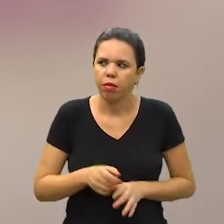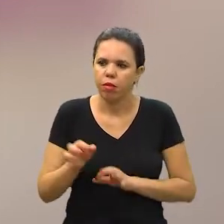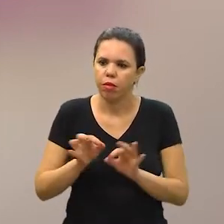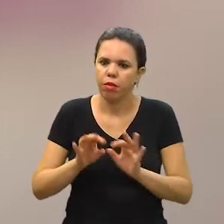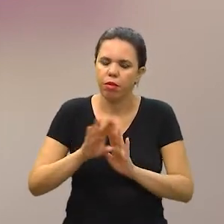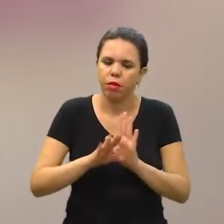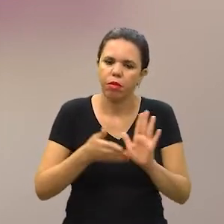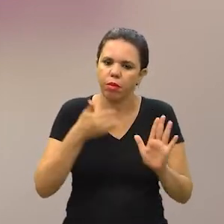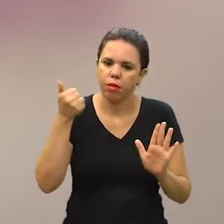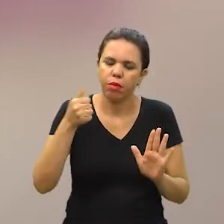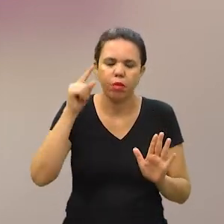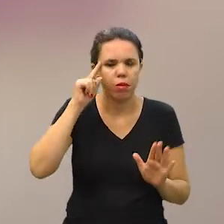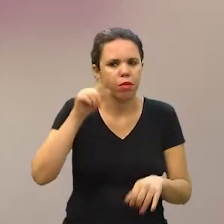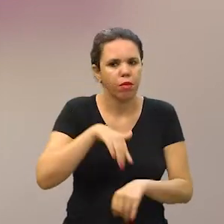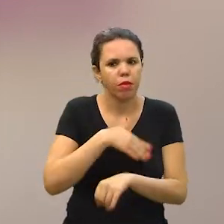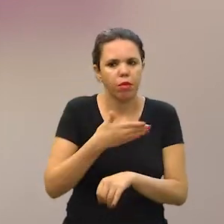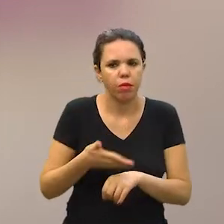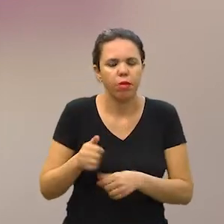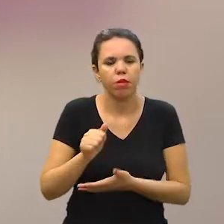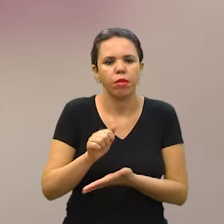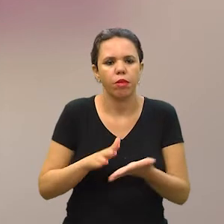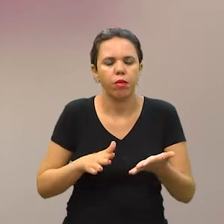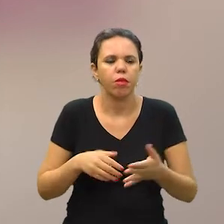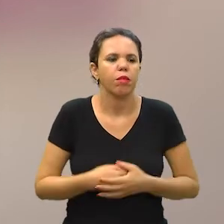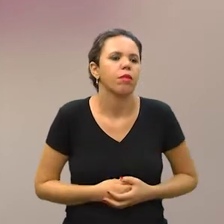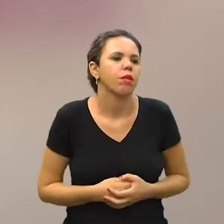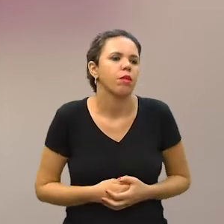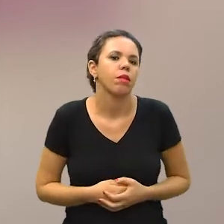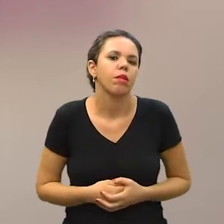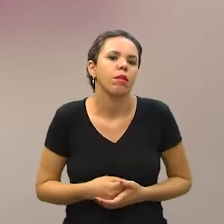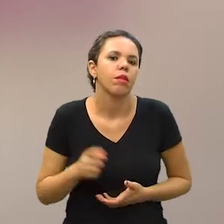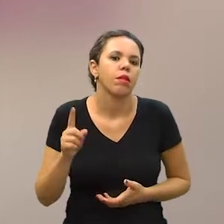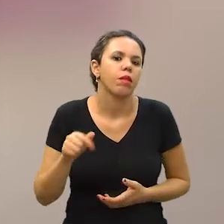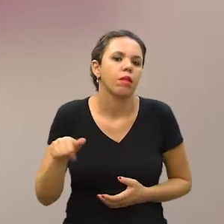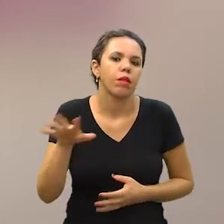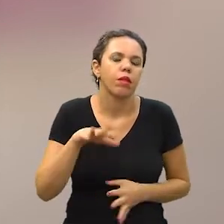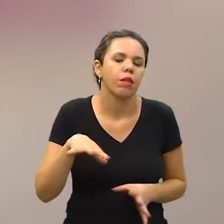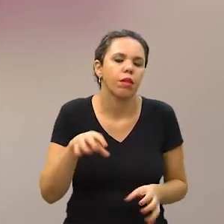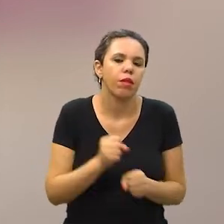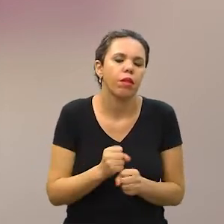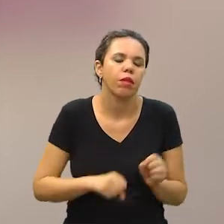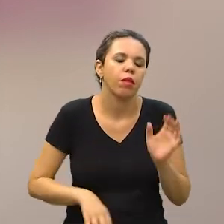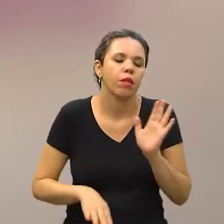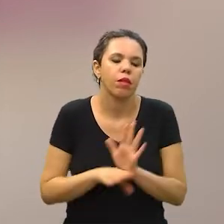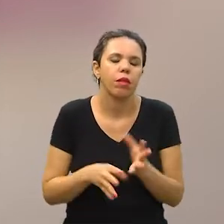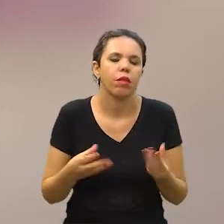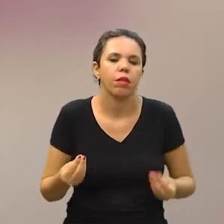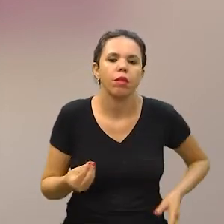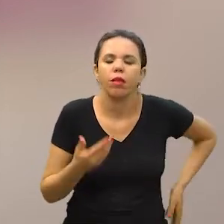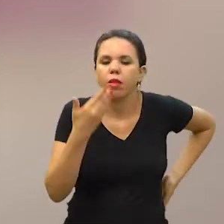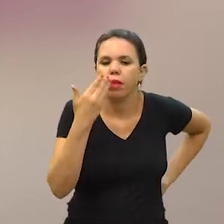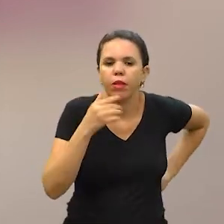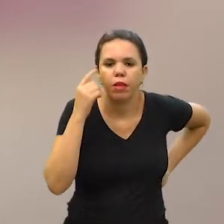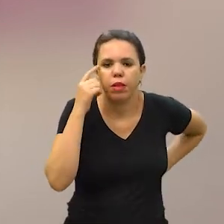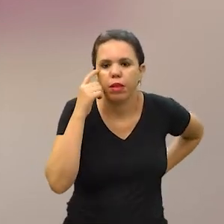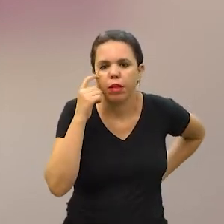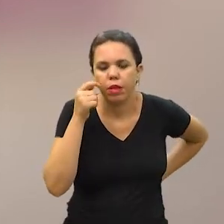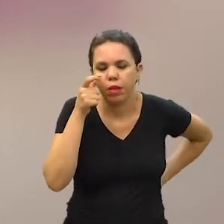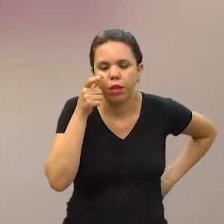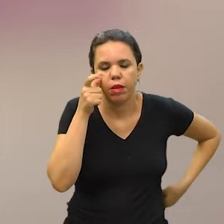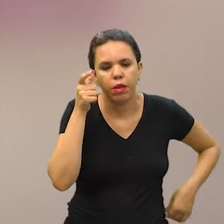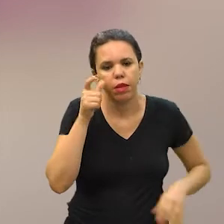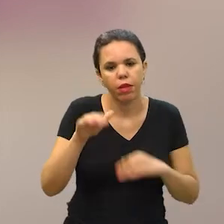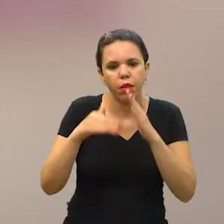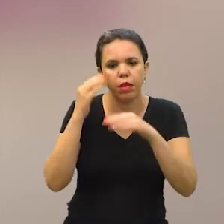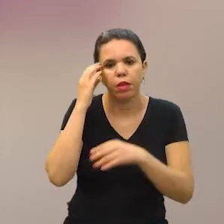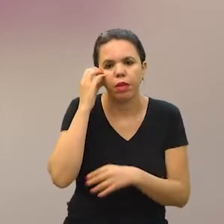um planejamento melhor do seu dia, das suas atividades. Então, isso, assim, no geral, ajuda muito, porque a criança, ela vê que ela consegue